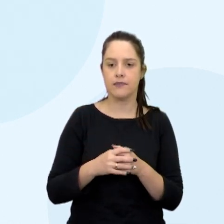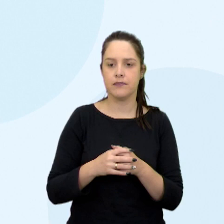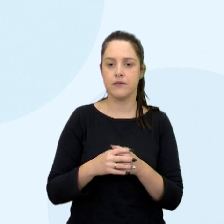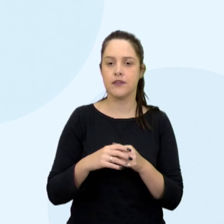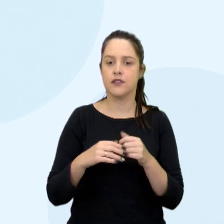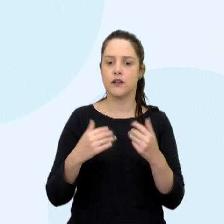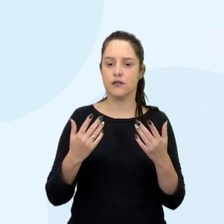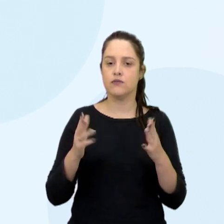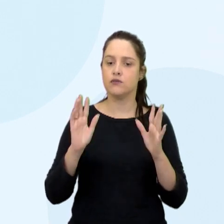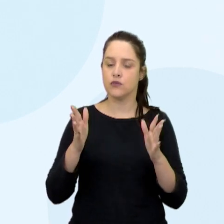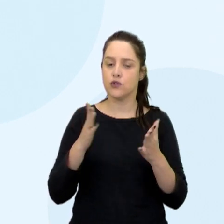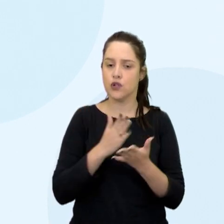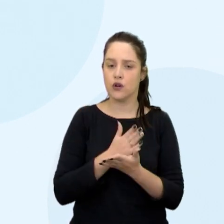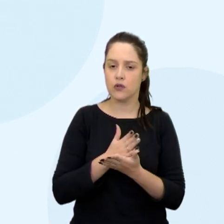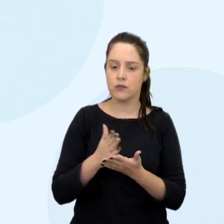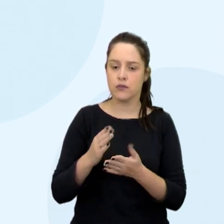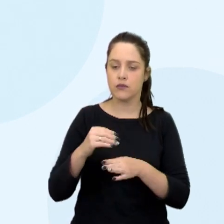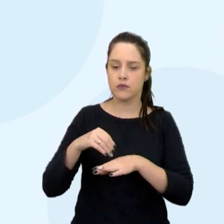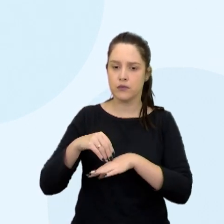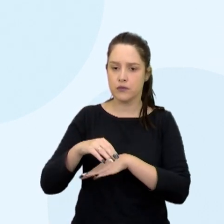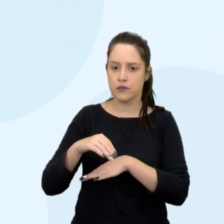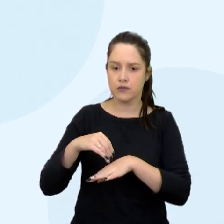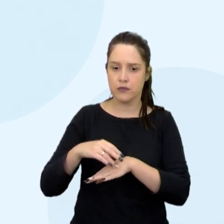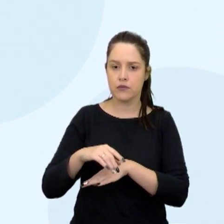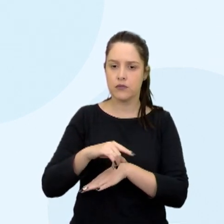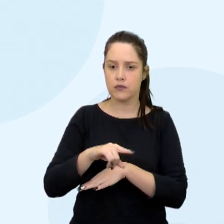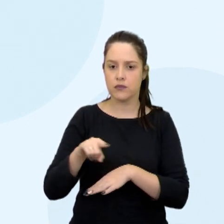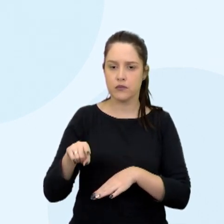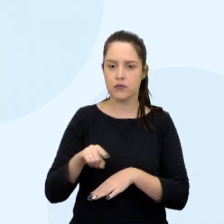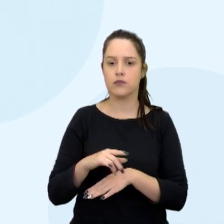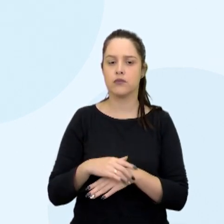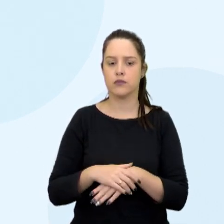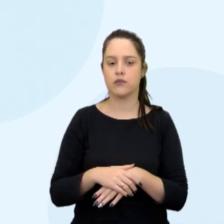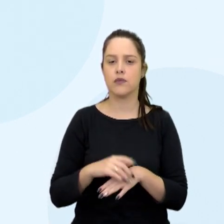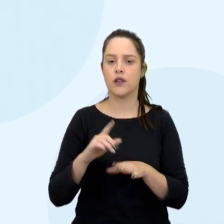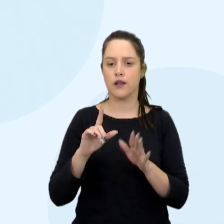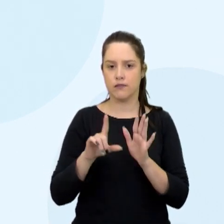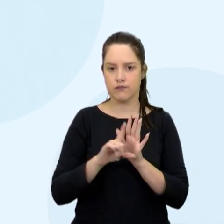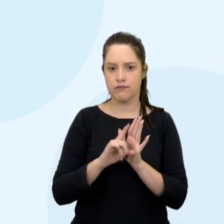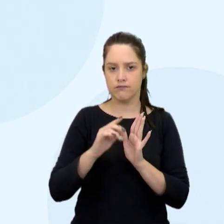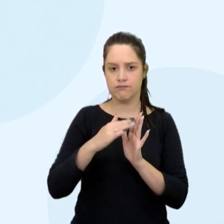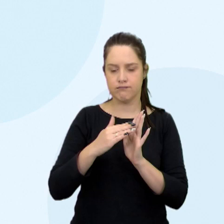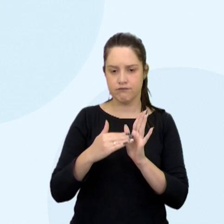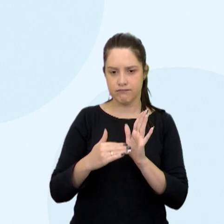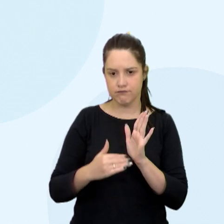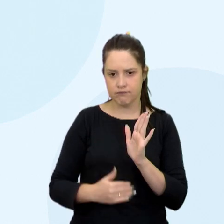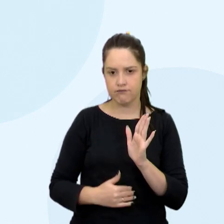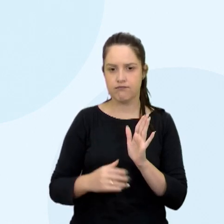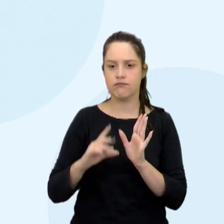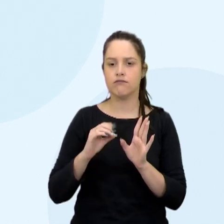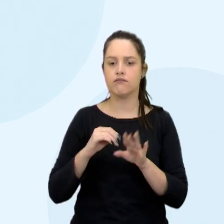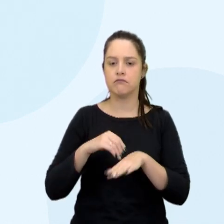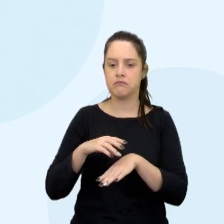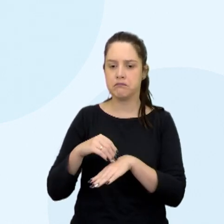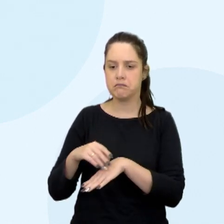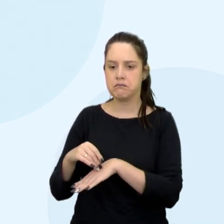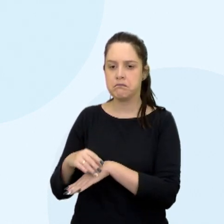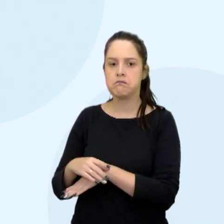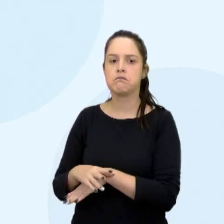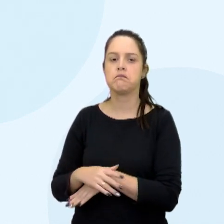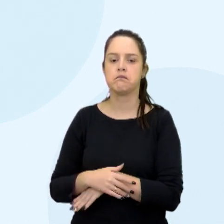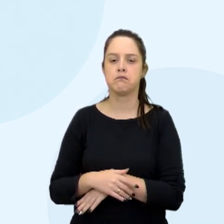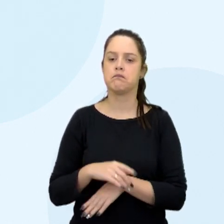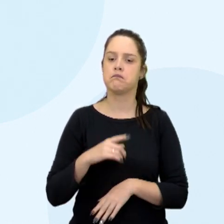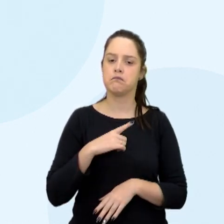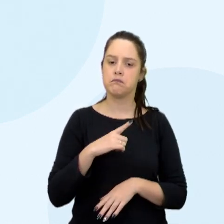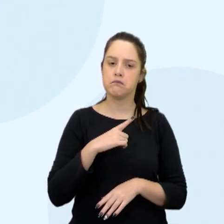relevo. Já quando a gente está no 3D, a gente tem a profundidade, a gente tem um relevo, né? Mesmo que esse desenho ele sugere uma profundidade, ele